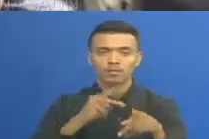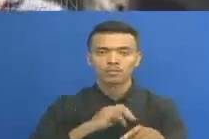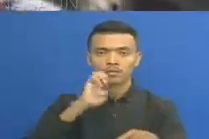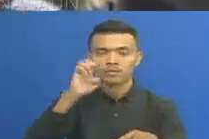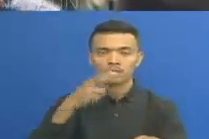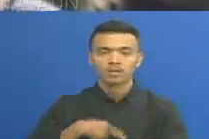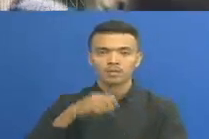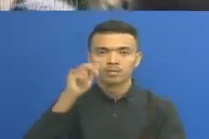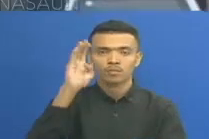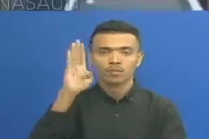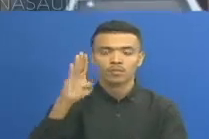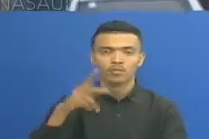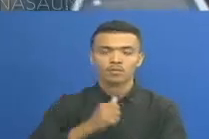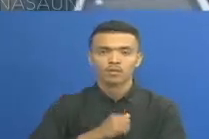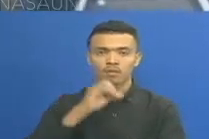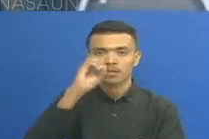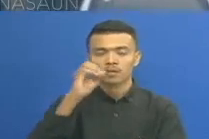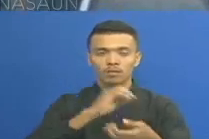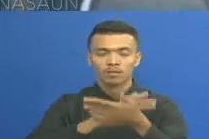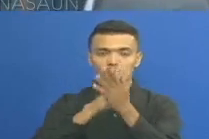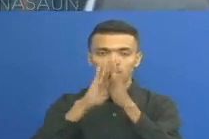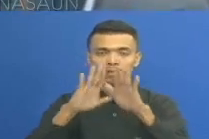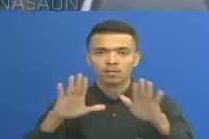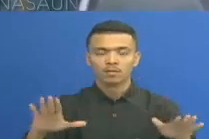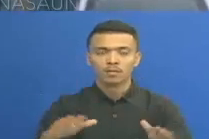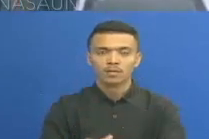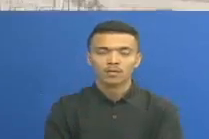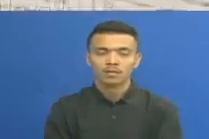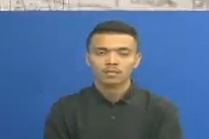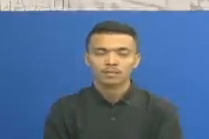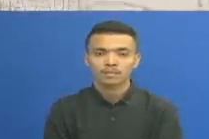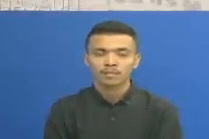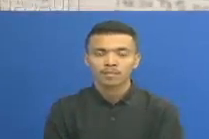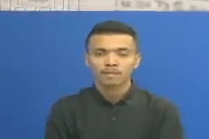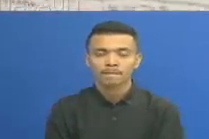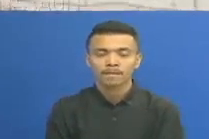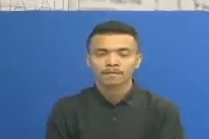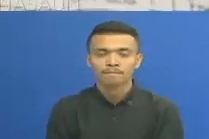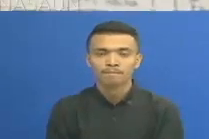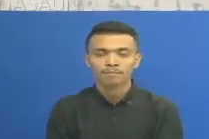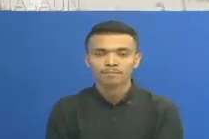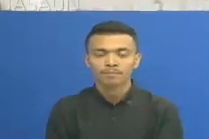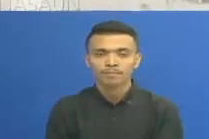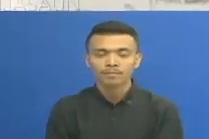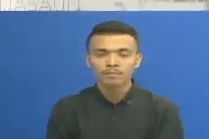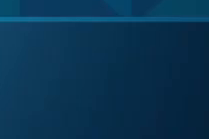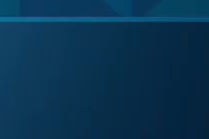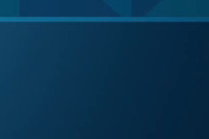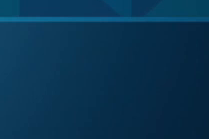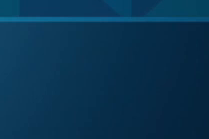beliko, hatu du no Ainaru Vila lau hakmate. Husi Município Ainaru, Napoleão Xavier